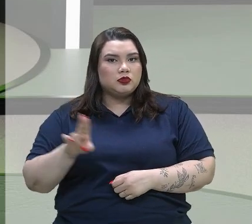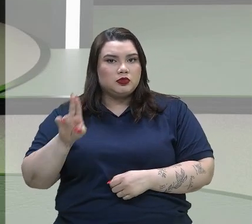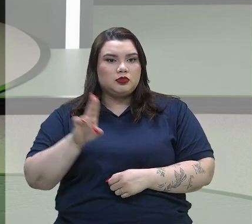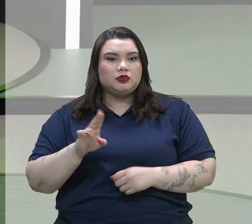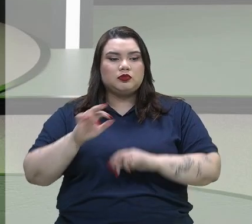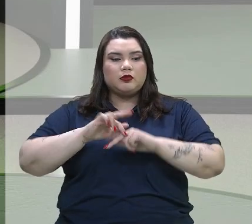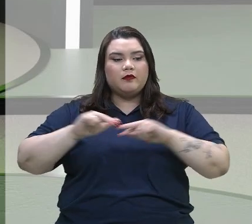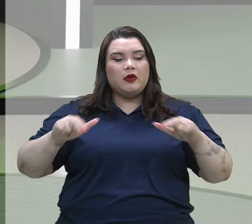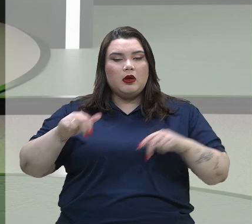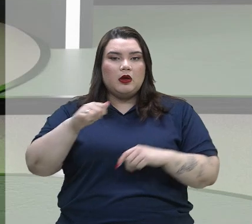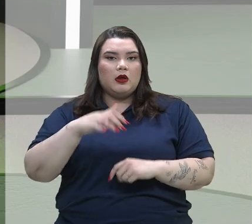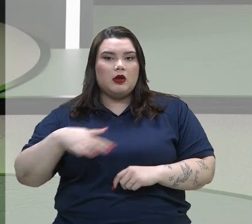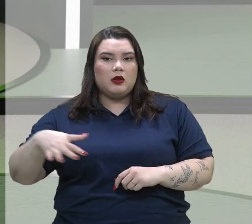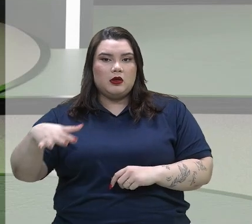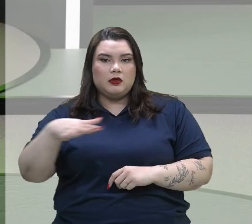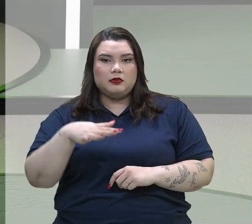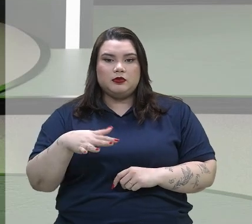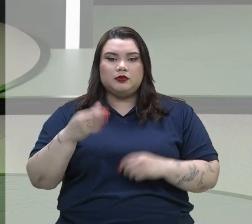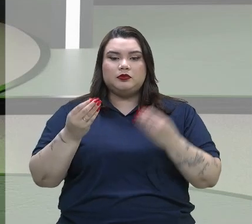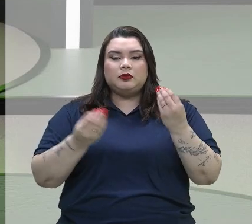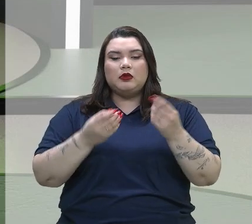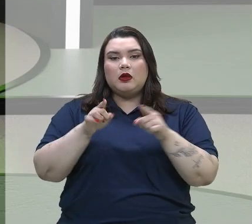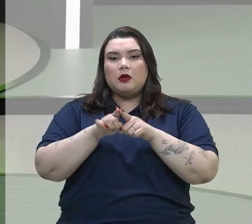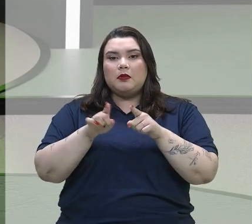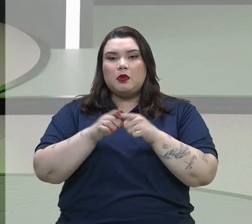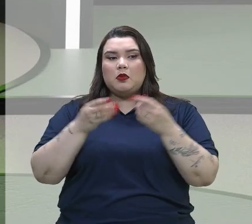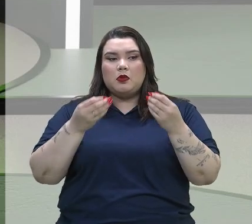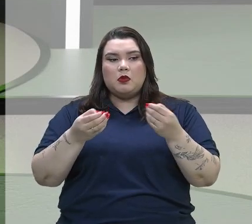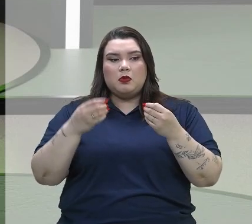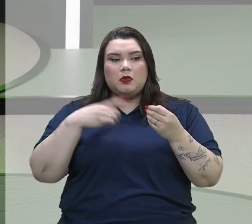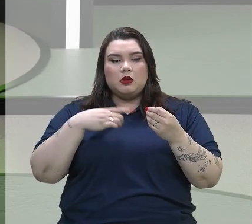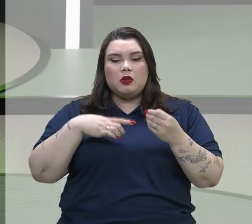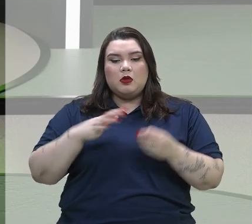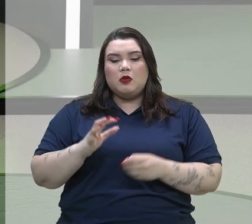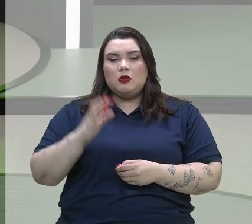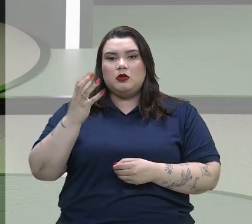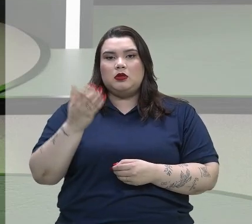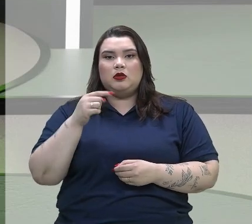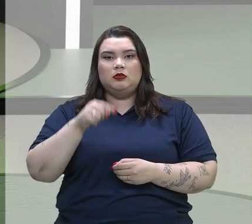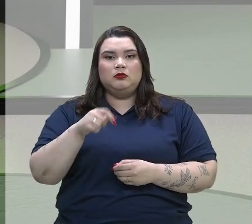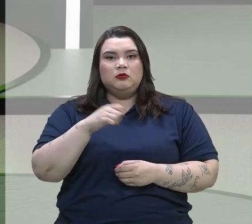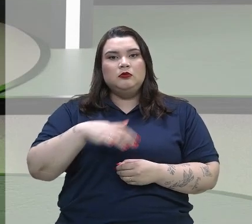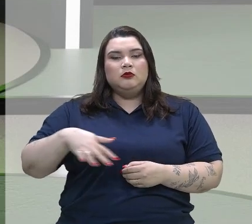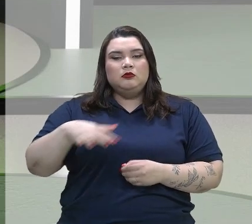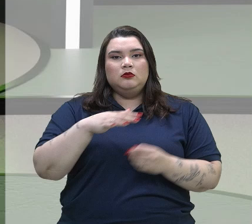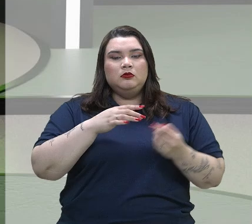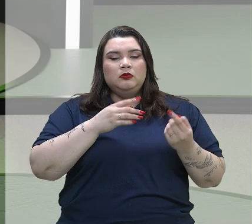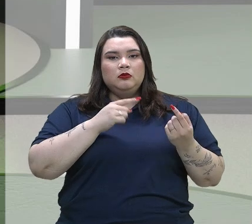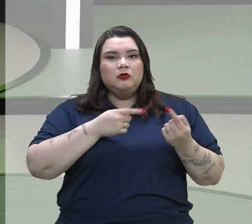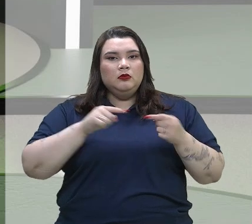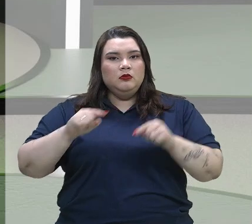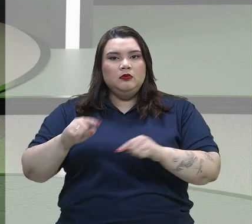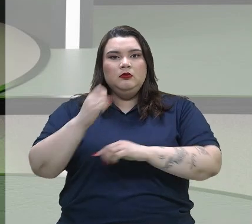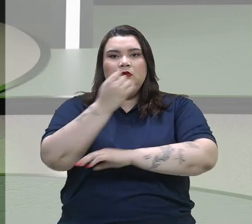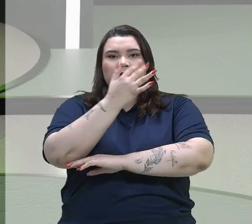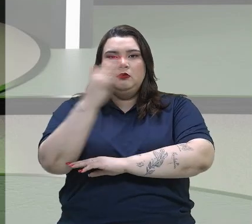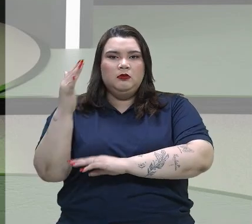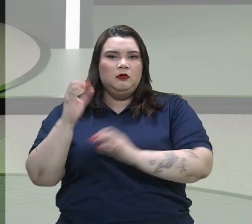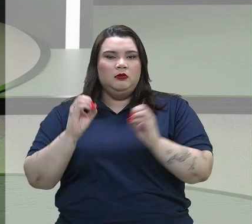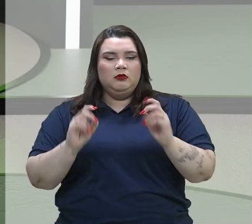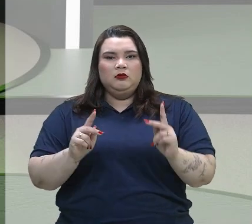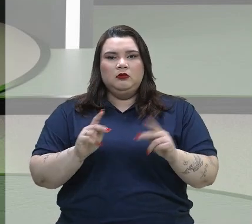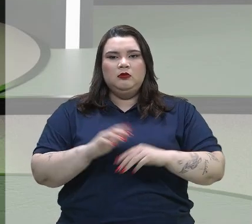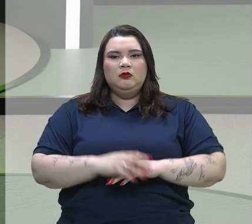diferentes setores e os impactos que tem sobre o meio ambiente, tá bom? Então,